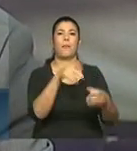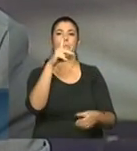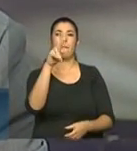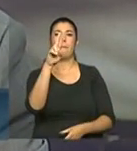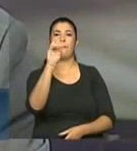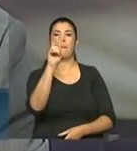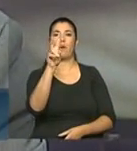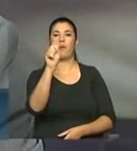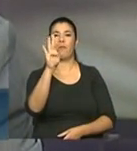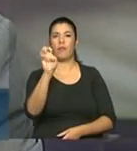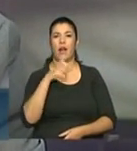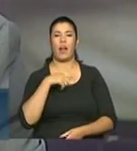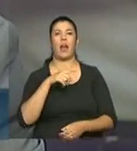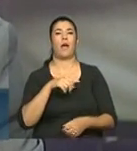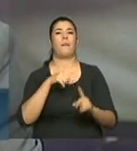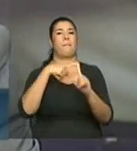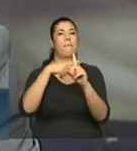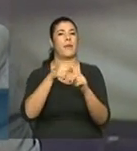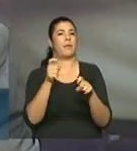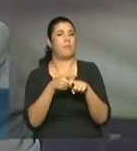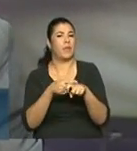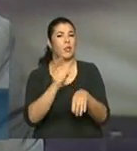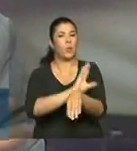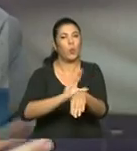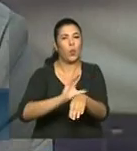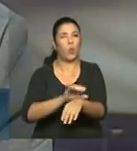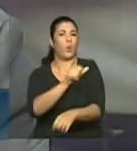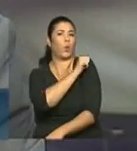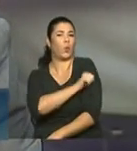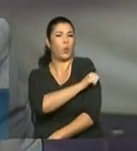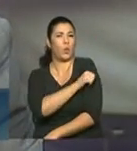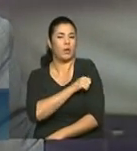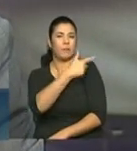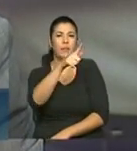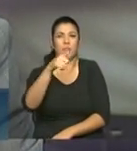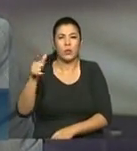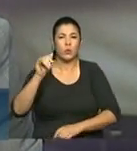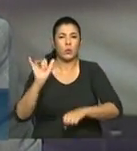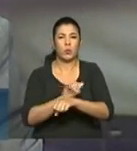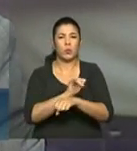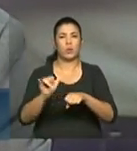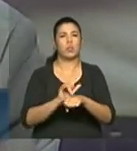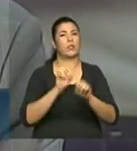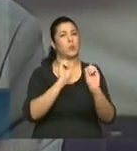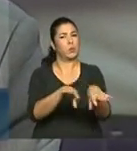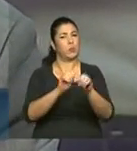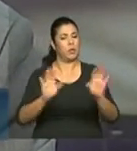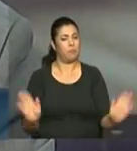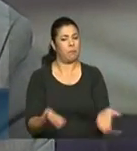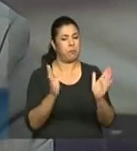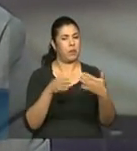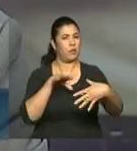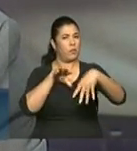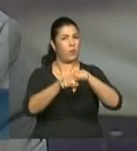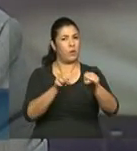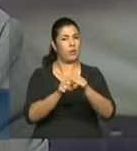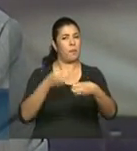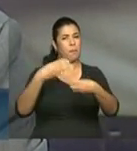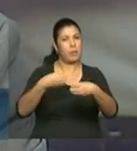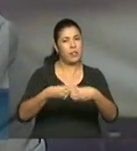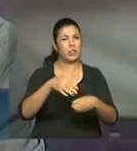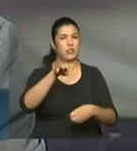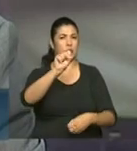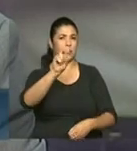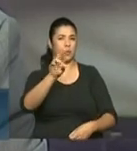Mais Médicos, dos enfermeiros, nos cursos à distância, tem sido trabalhar muito em outras estratégias que o SUS, as secretarias de Estado, dos municípios, têm